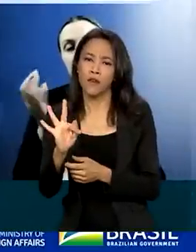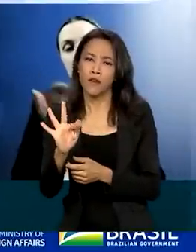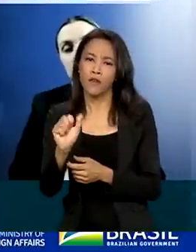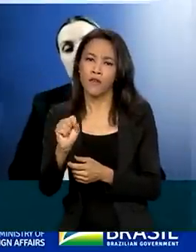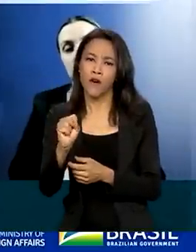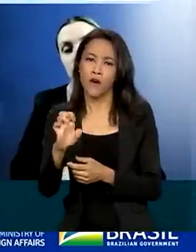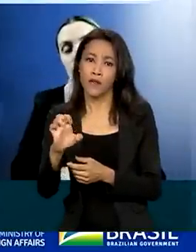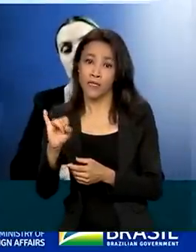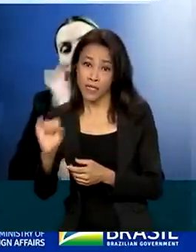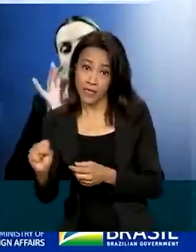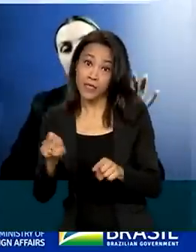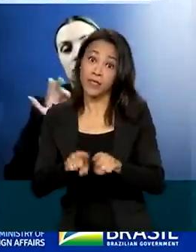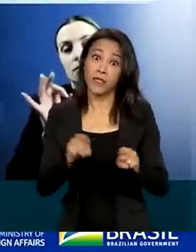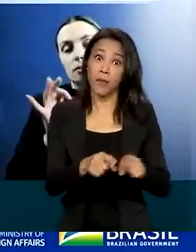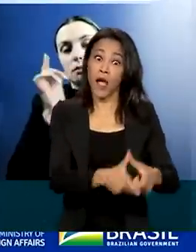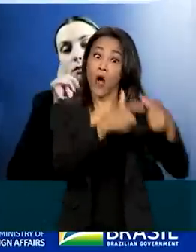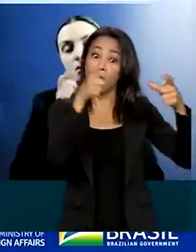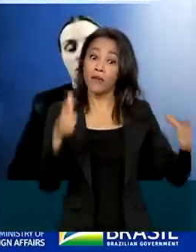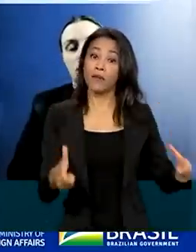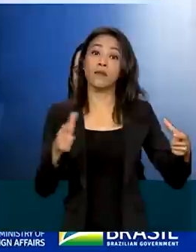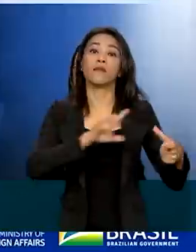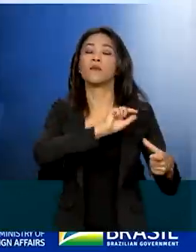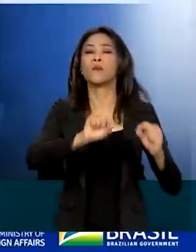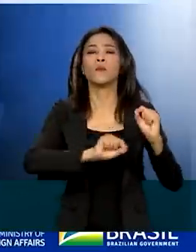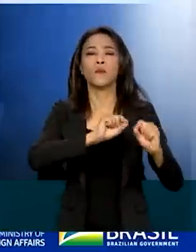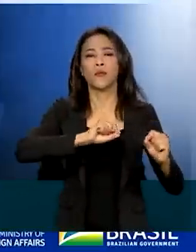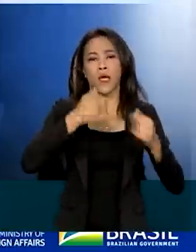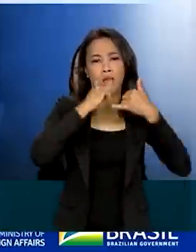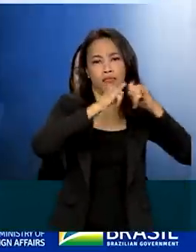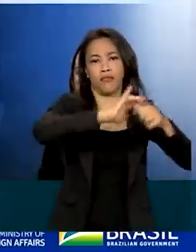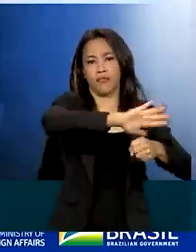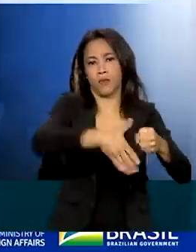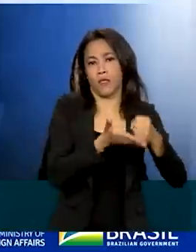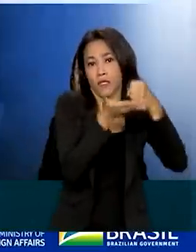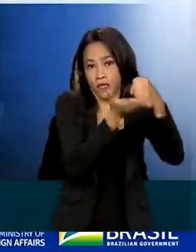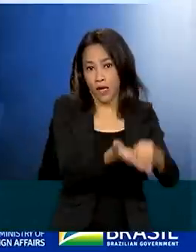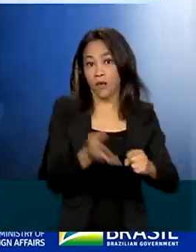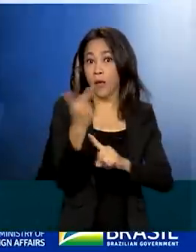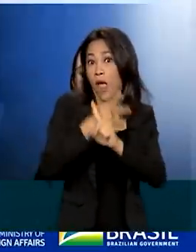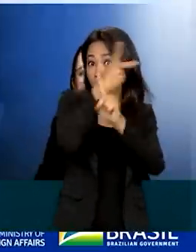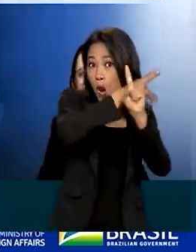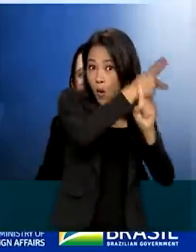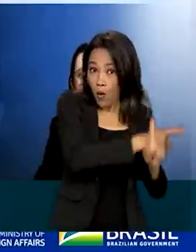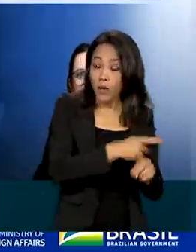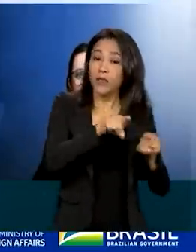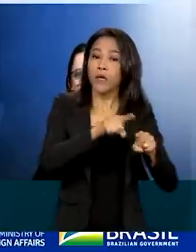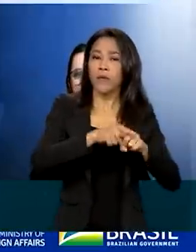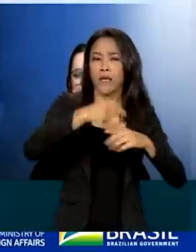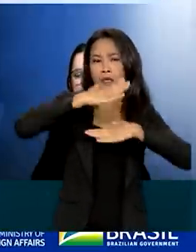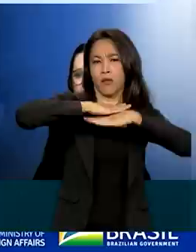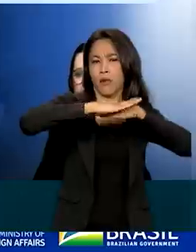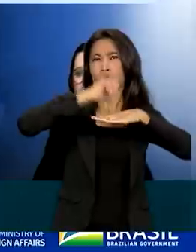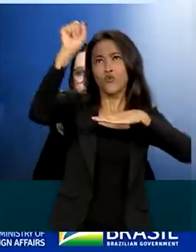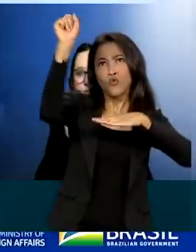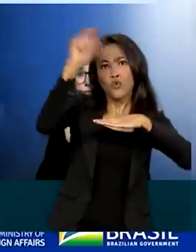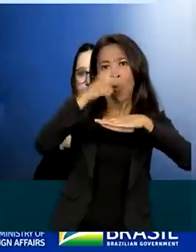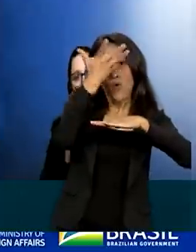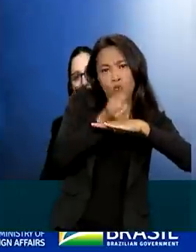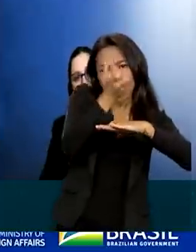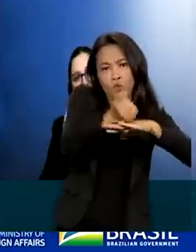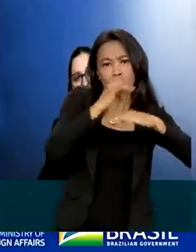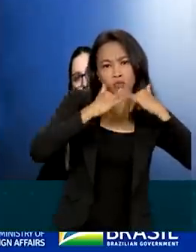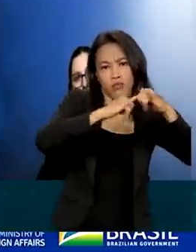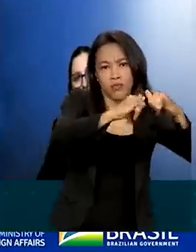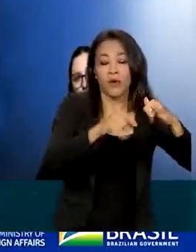de energia sustentáveis como a eólica e a solar foi o que mostrou o painel da Associação Brasileira de entidades Estaduais de Meio Ambiente